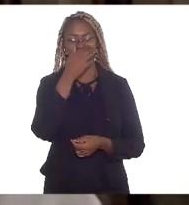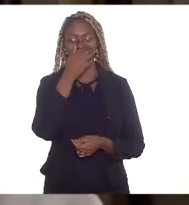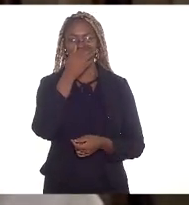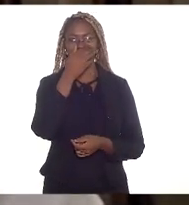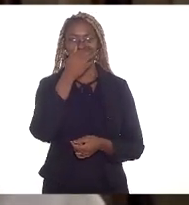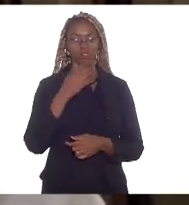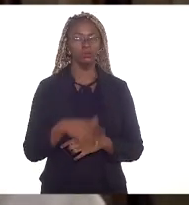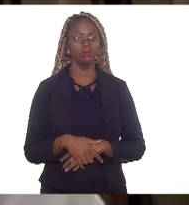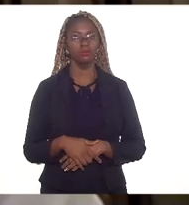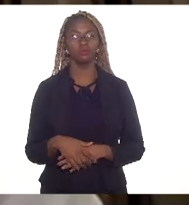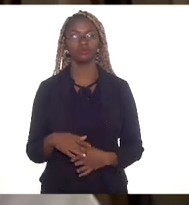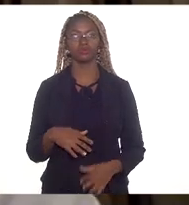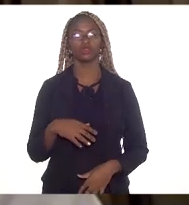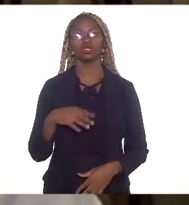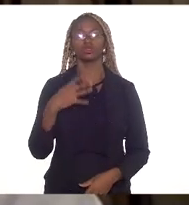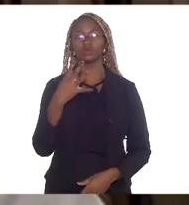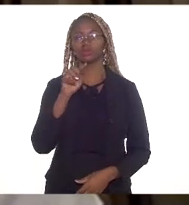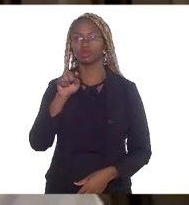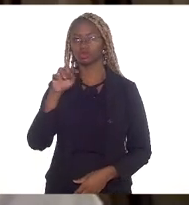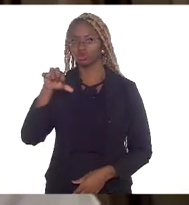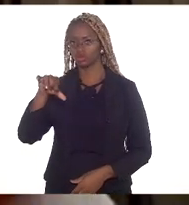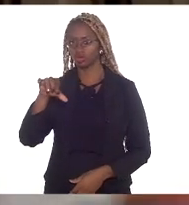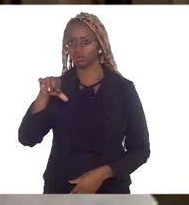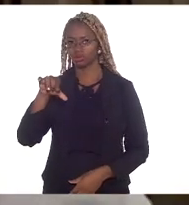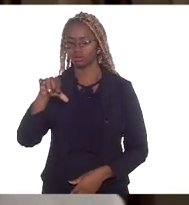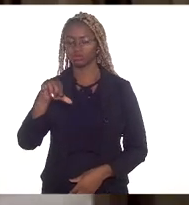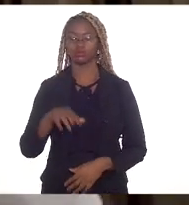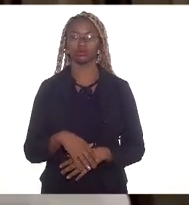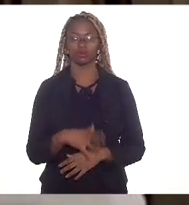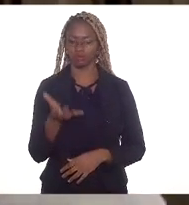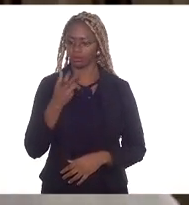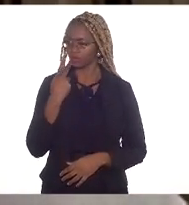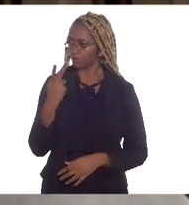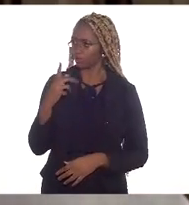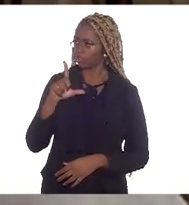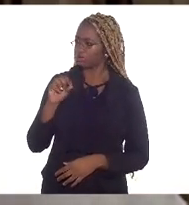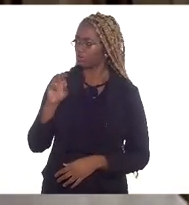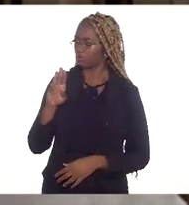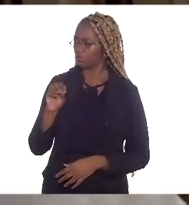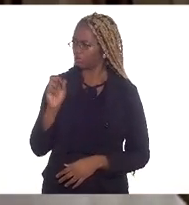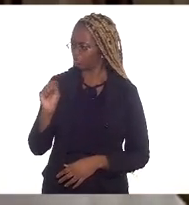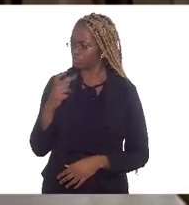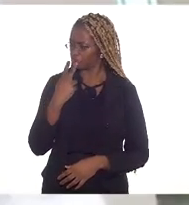é, Lobo? 4,9. Quer falar, Lobo? Por favor, fala aí.